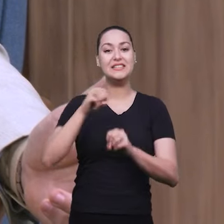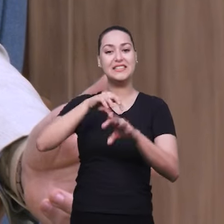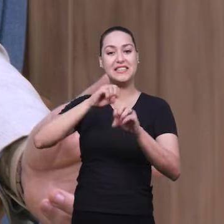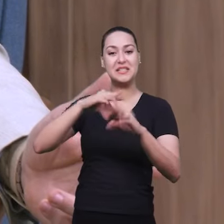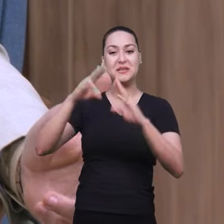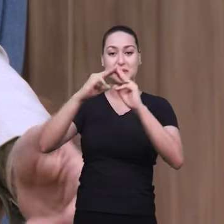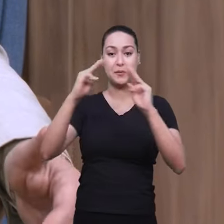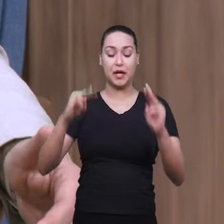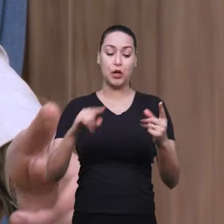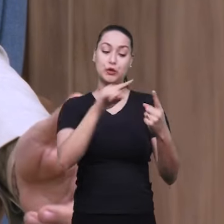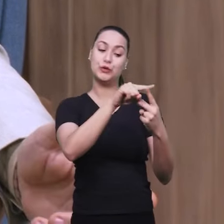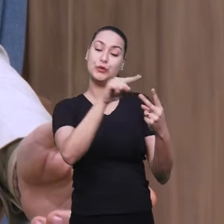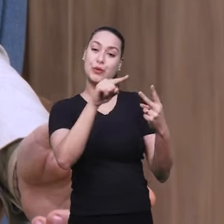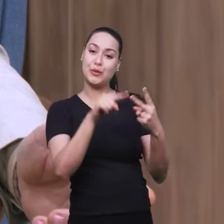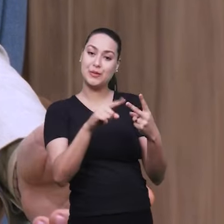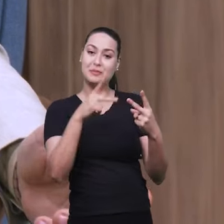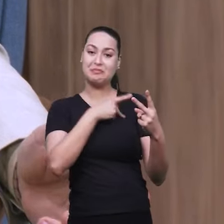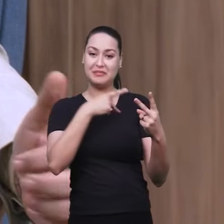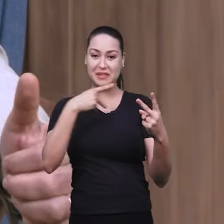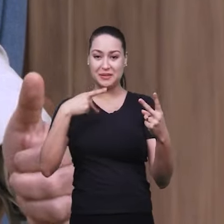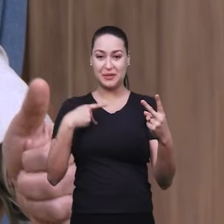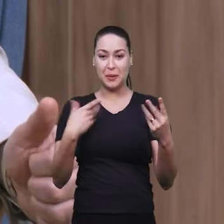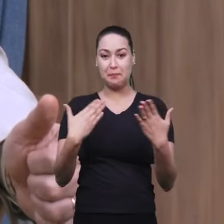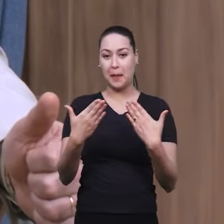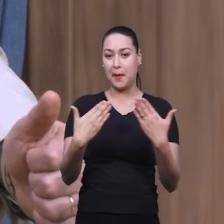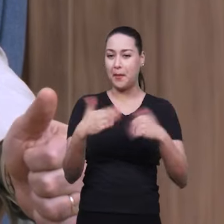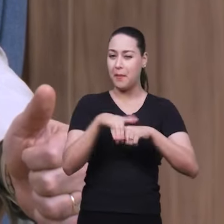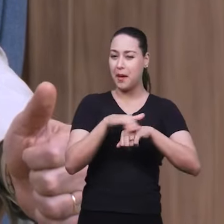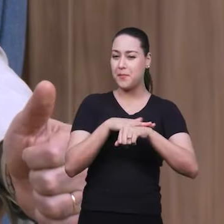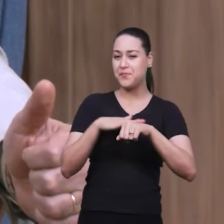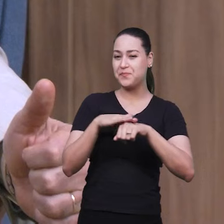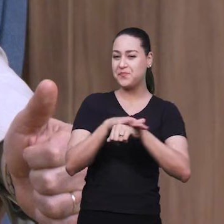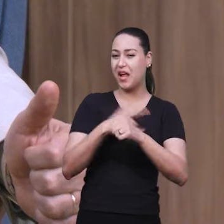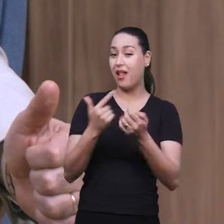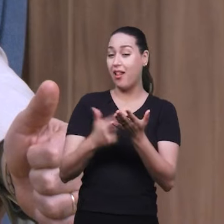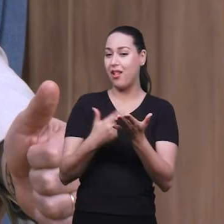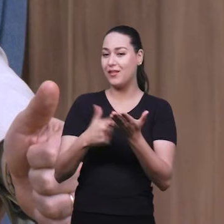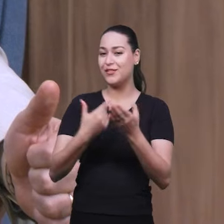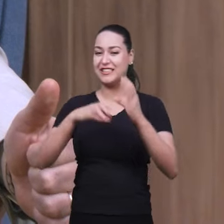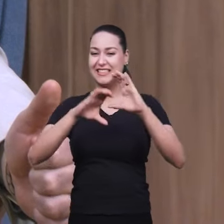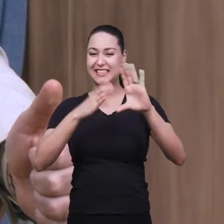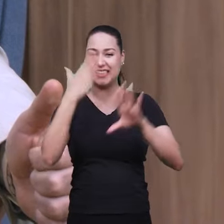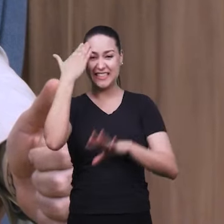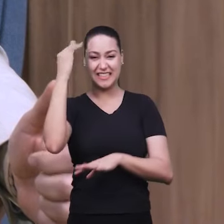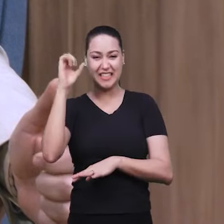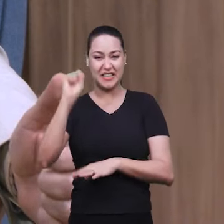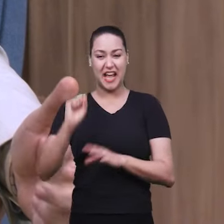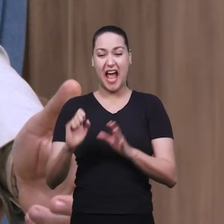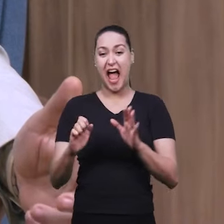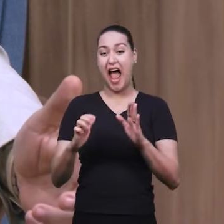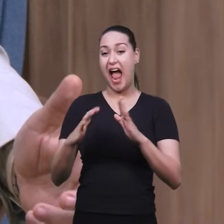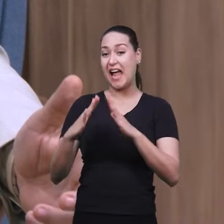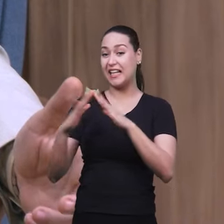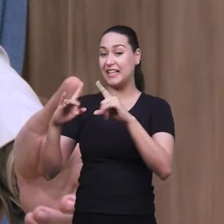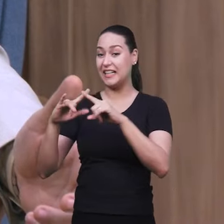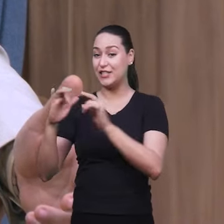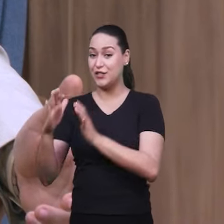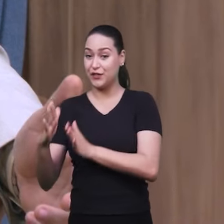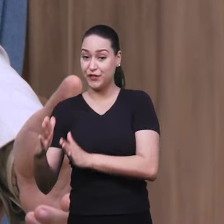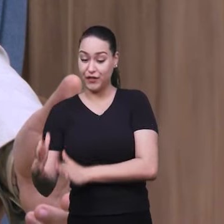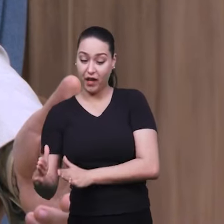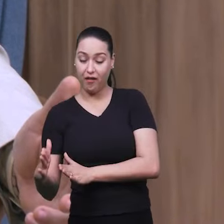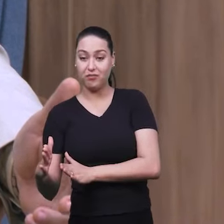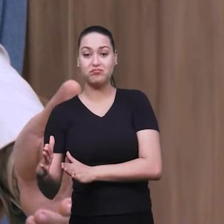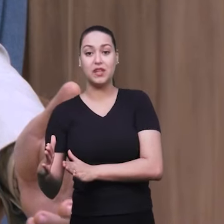eu recebo os pastores Daniel Moreira e Sérgio Souza e nós vamos conversar sobre o livro de Cantares de Salomão, a igreja fiel